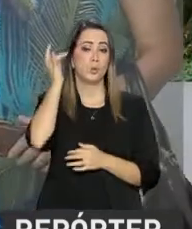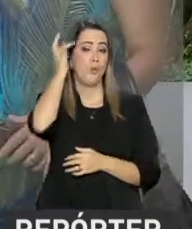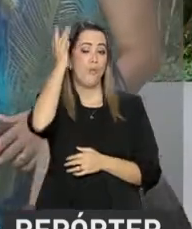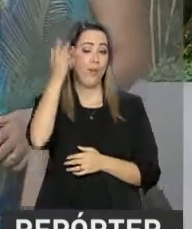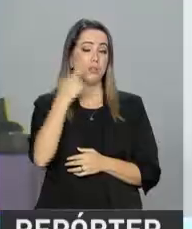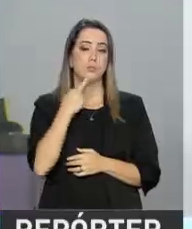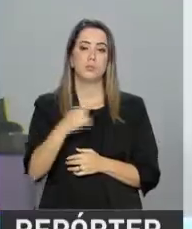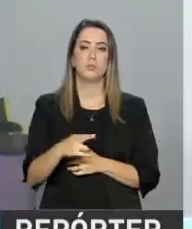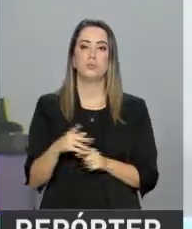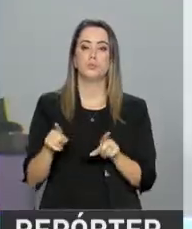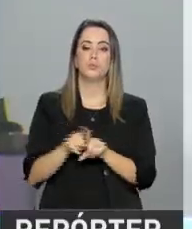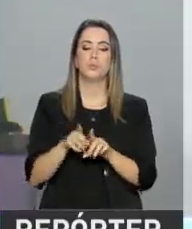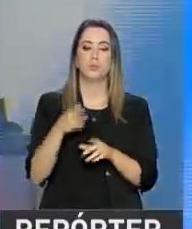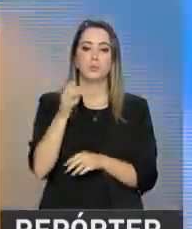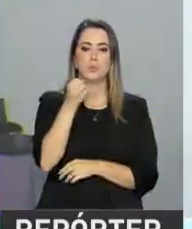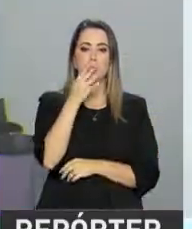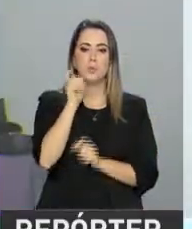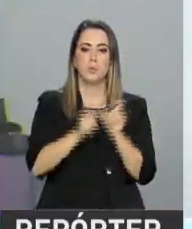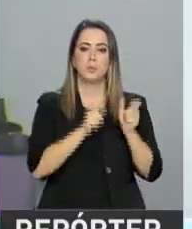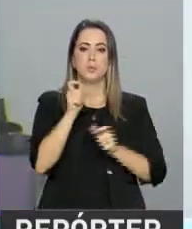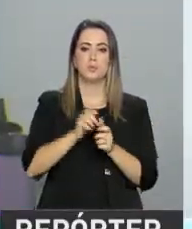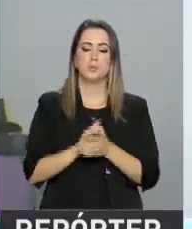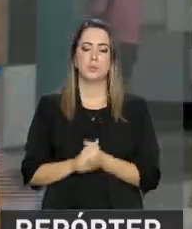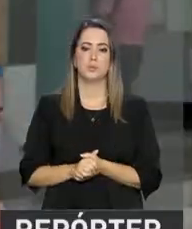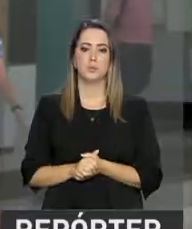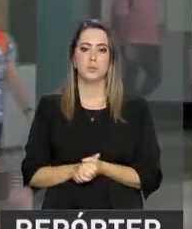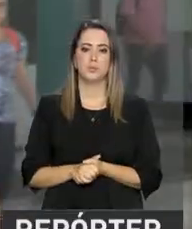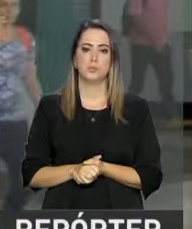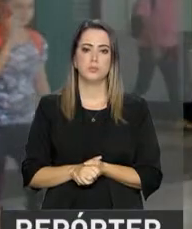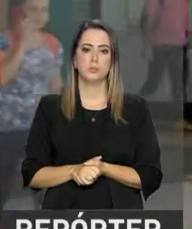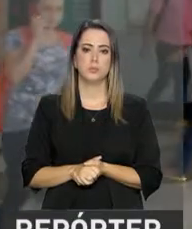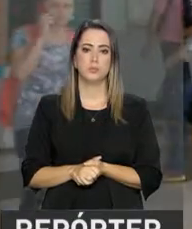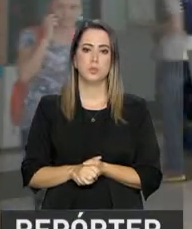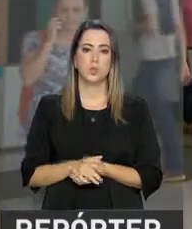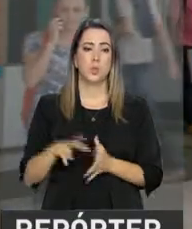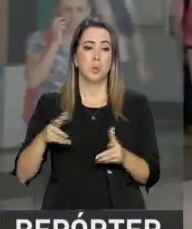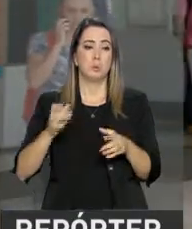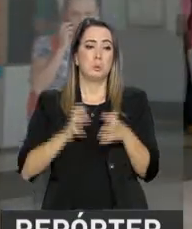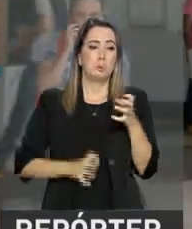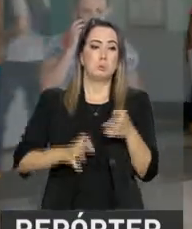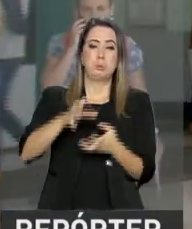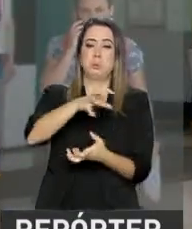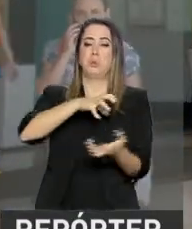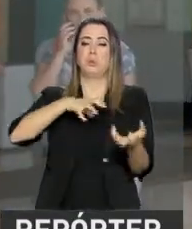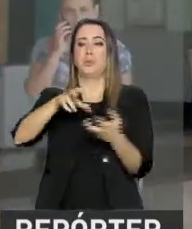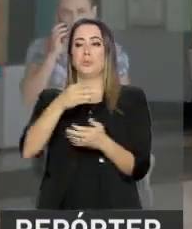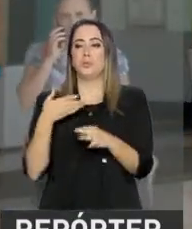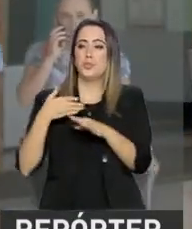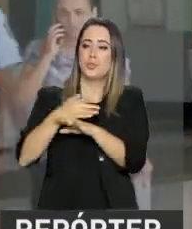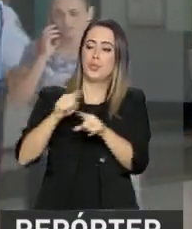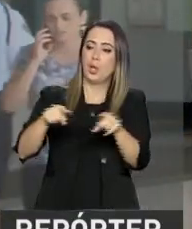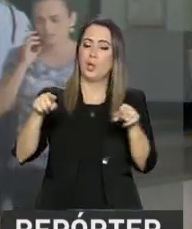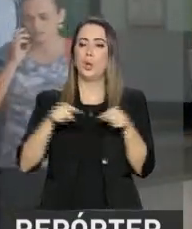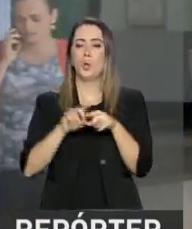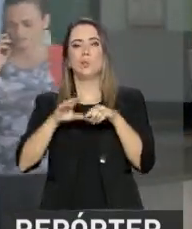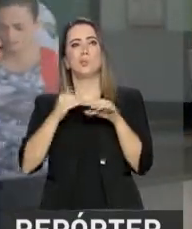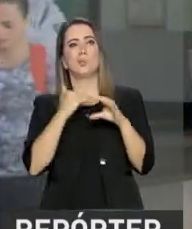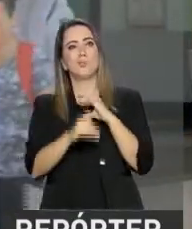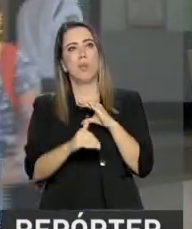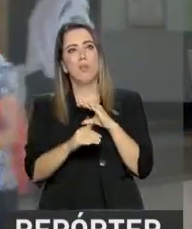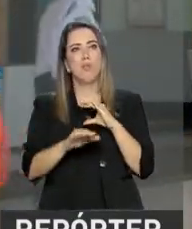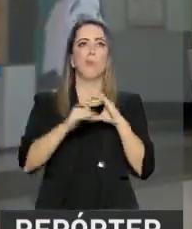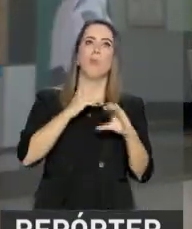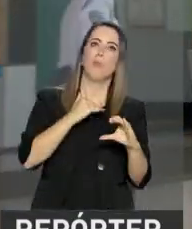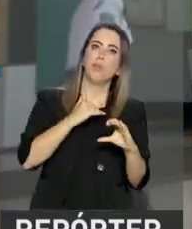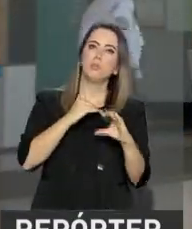dos conflitos agrada os consumidores. Esse desgaste todo de vir na loja, falar com o fabricante, esperar o e-mail dele responder e voltar